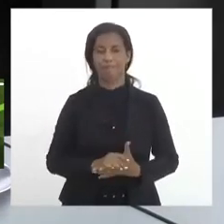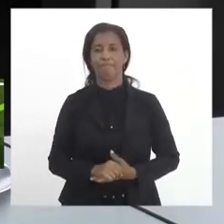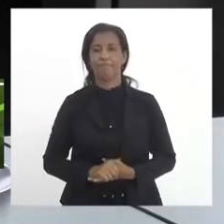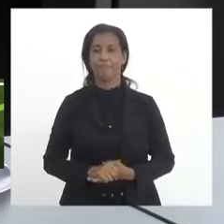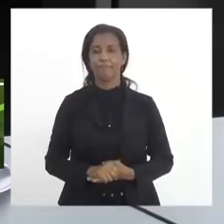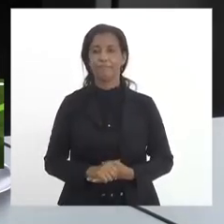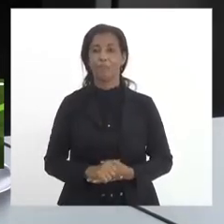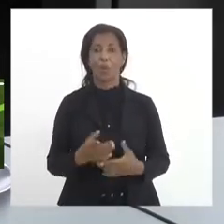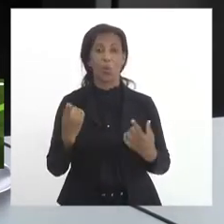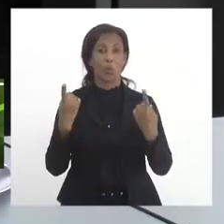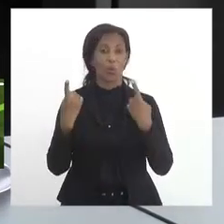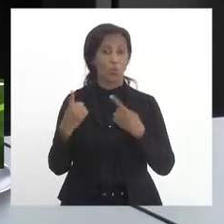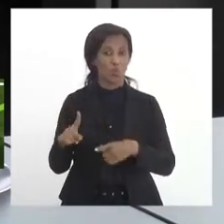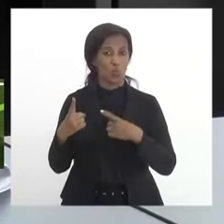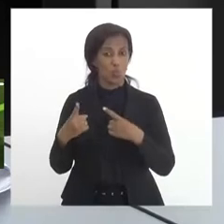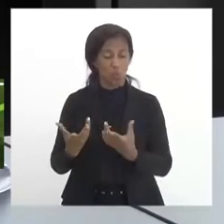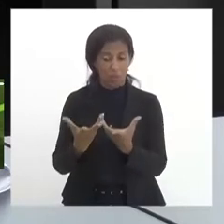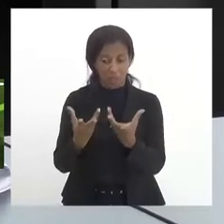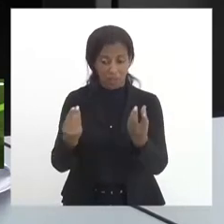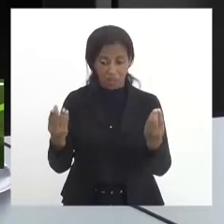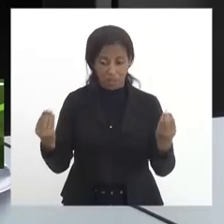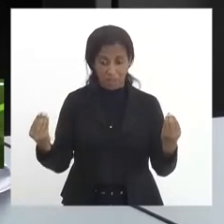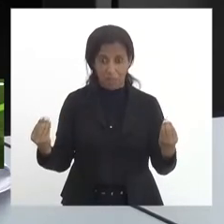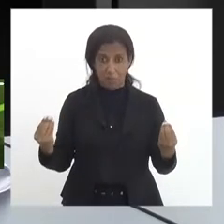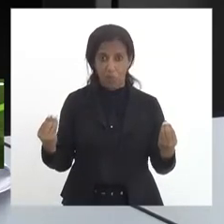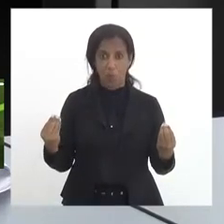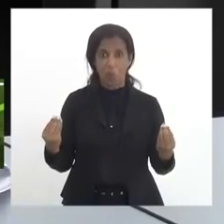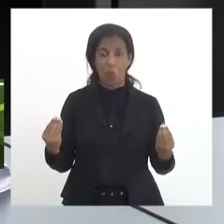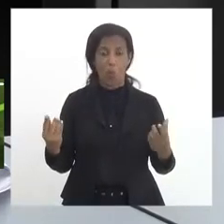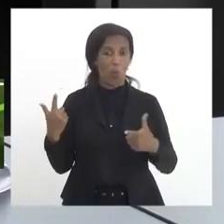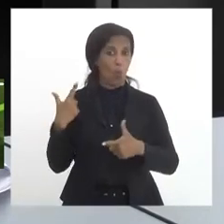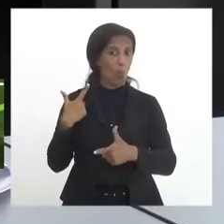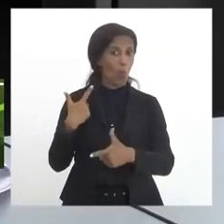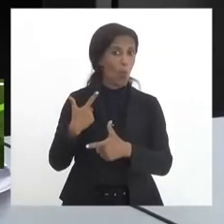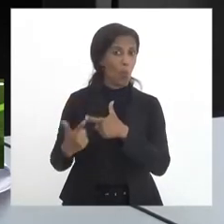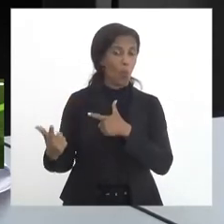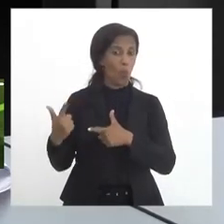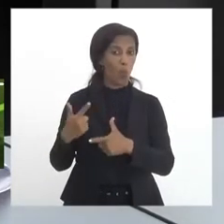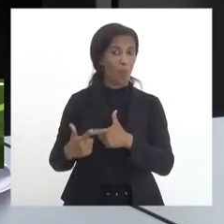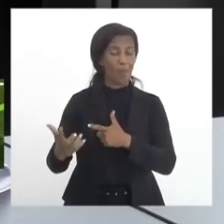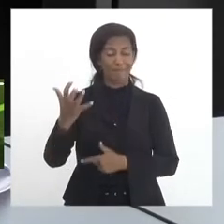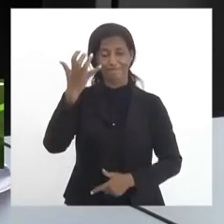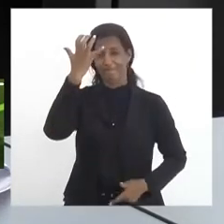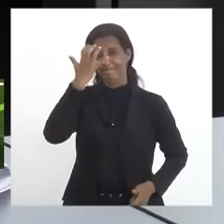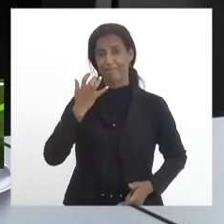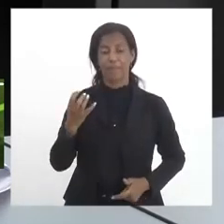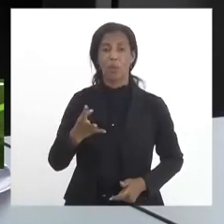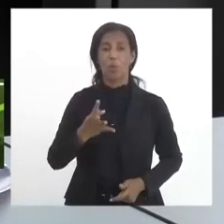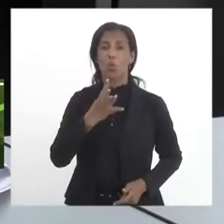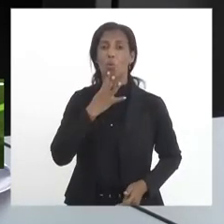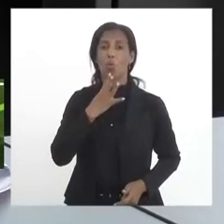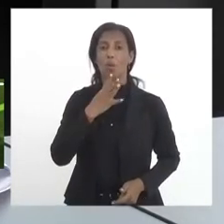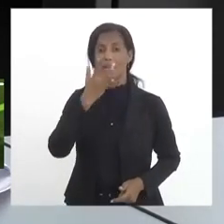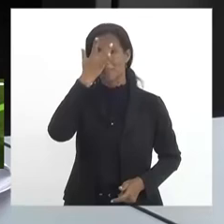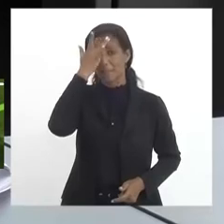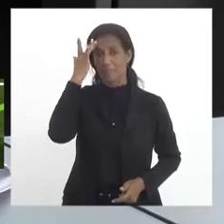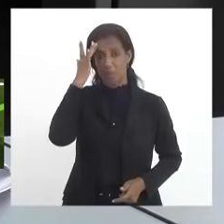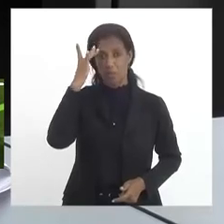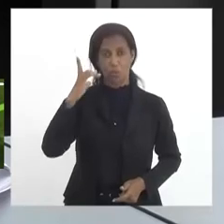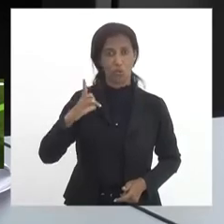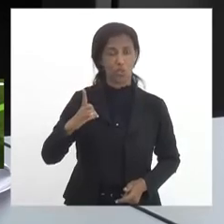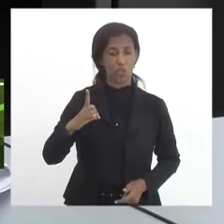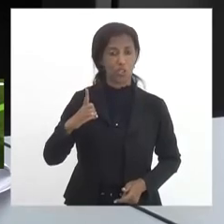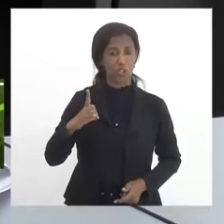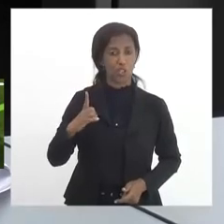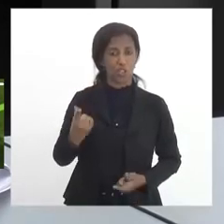95. Né? Provocando em muitos um debacle na vida. Eu conheci pessoas que, à época, venderam imóvel, tinham depositado